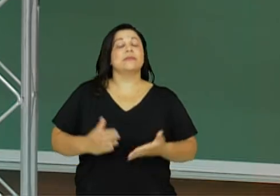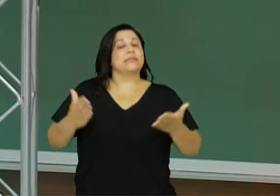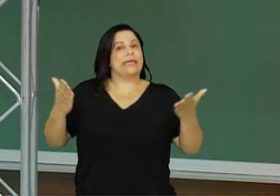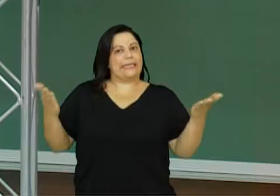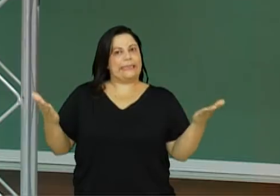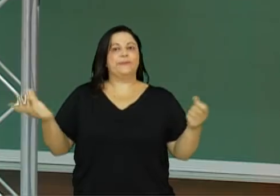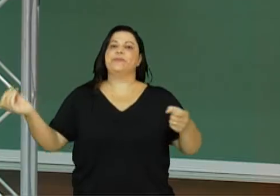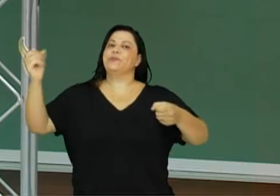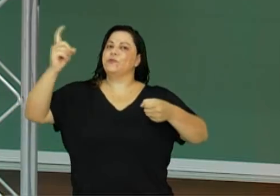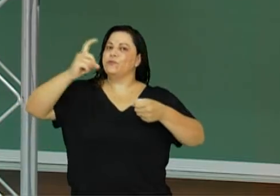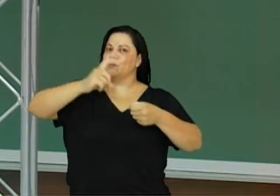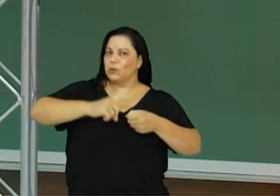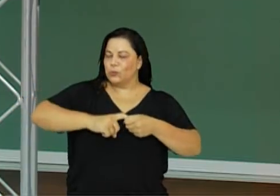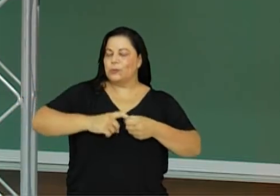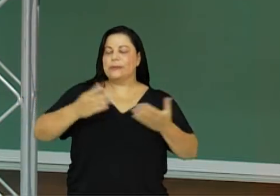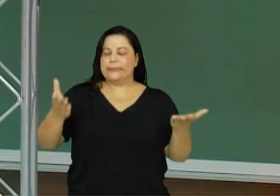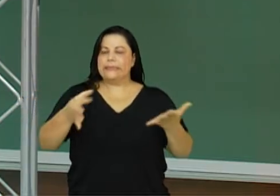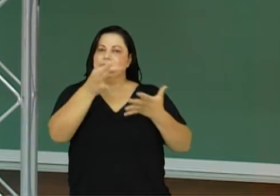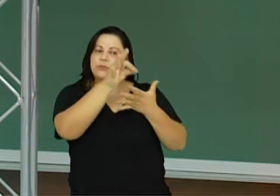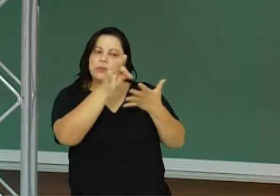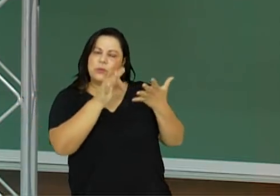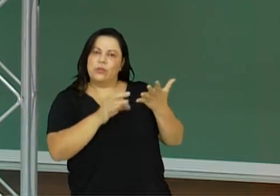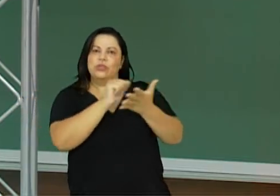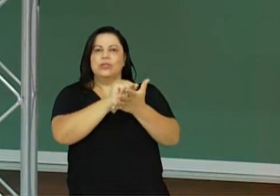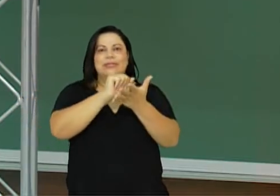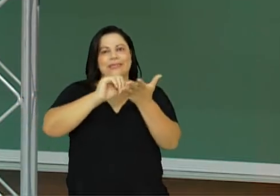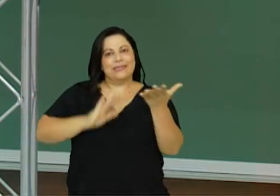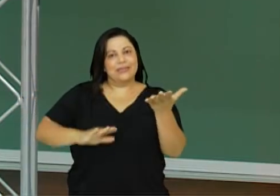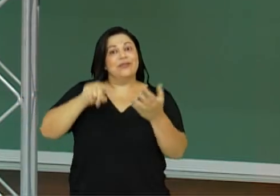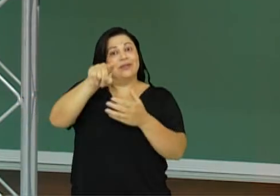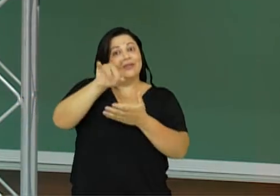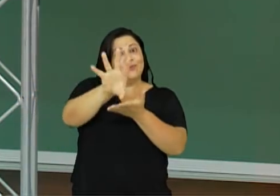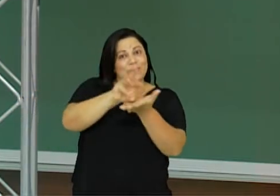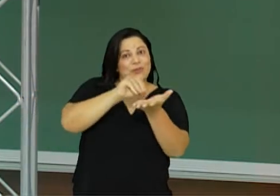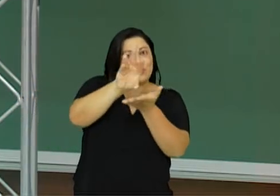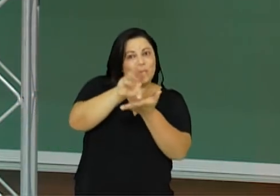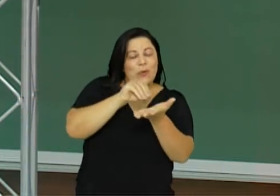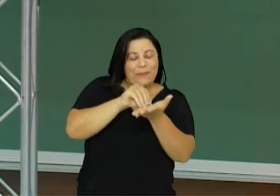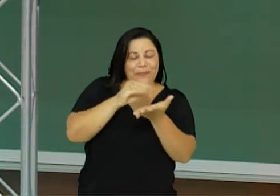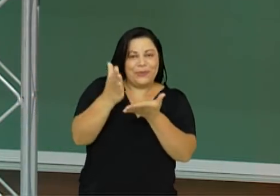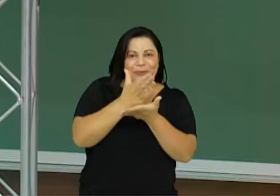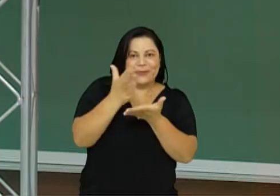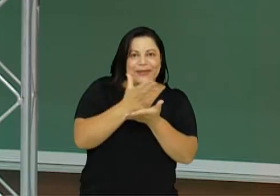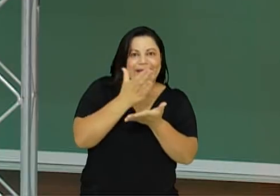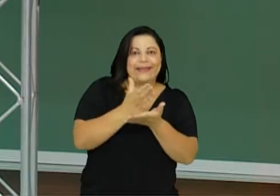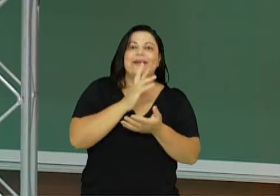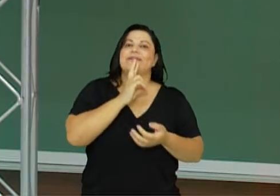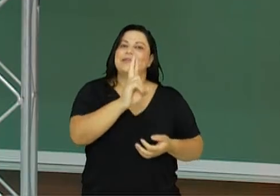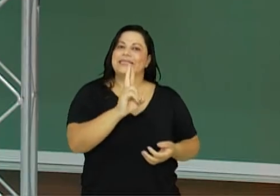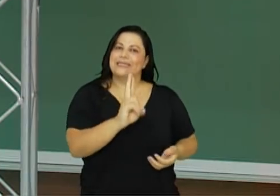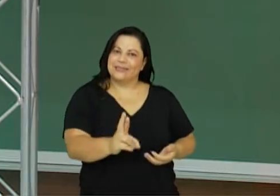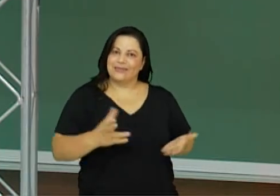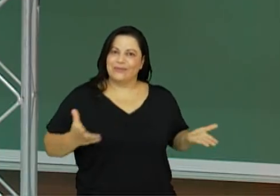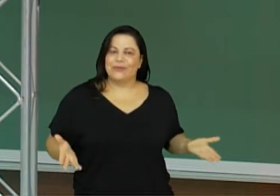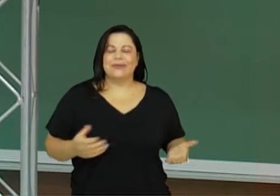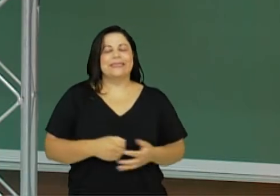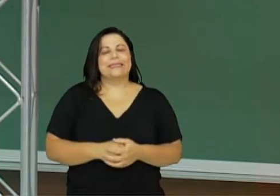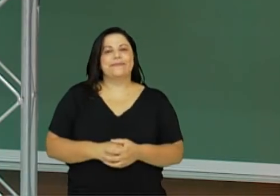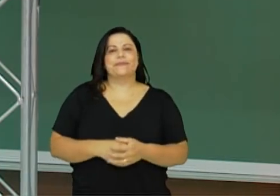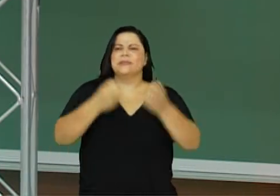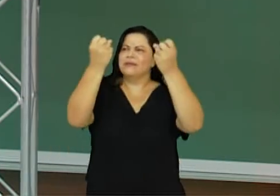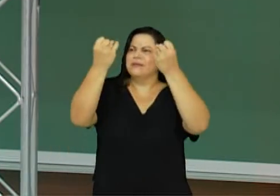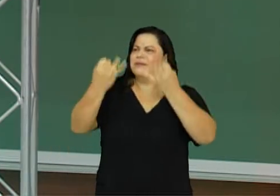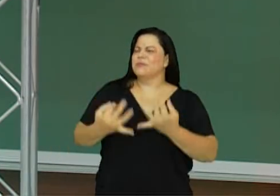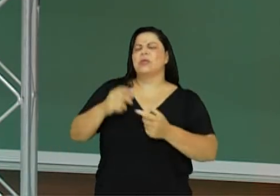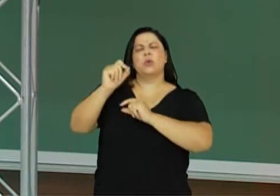Pessoal, voltamos então para corrigir essa atividade que você copiou no teu caderno, fez a resposta aí, né? Então, descreva o que